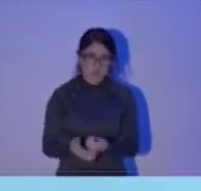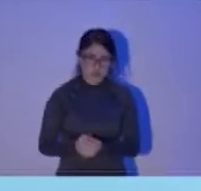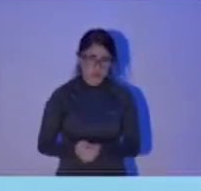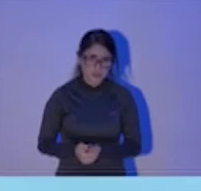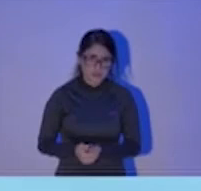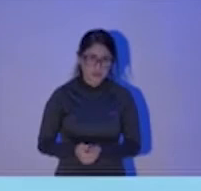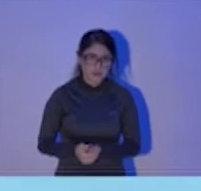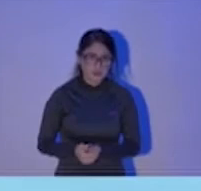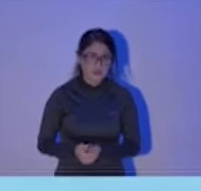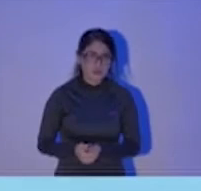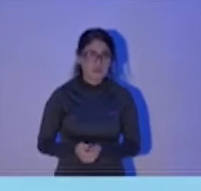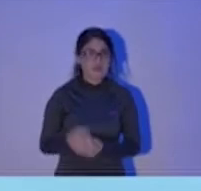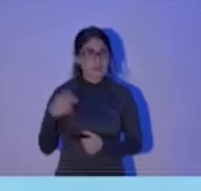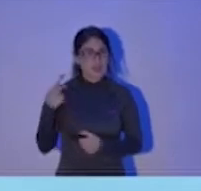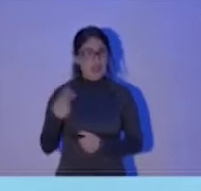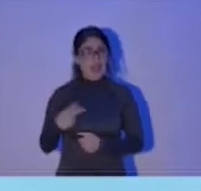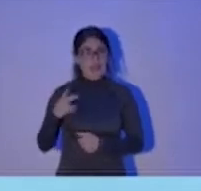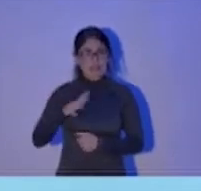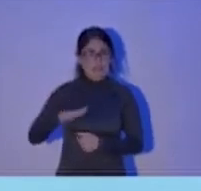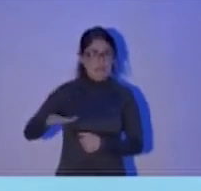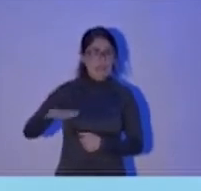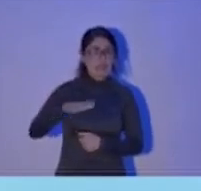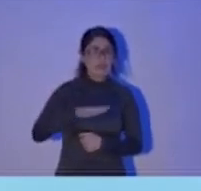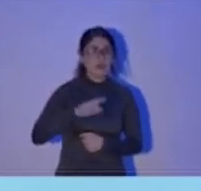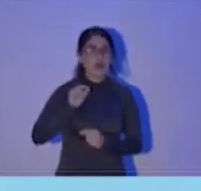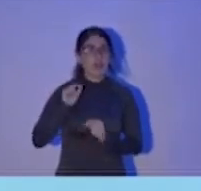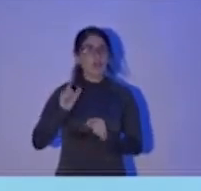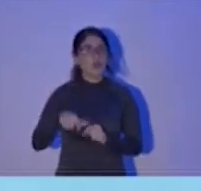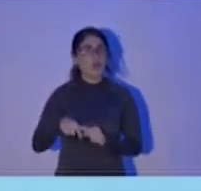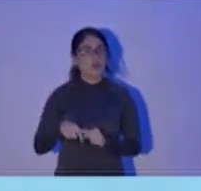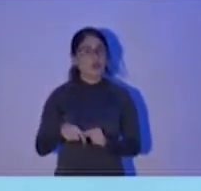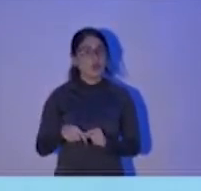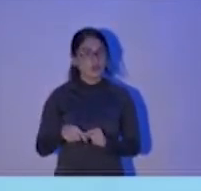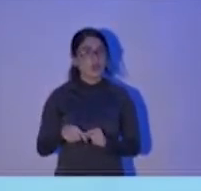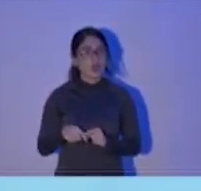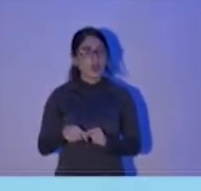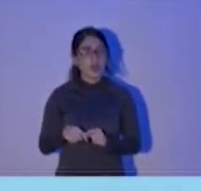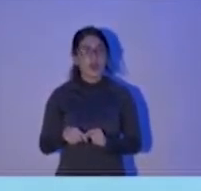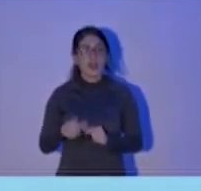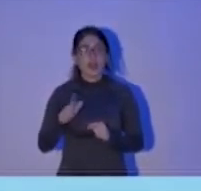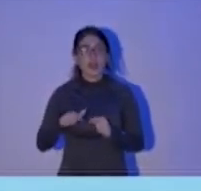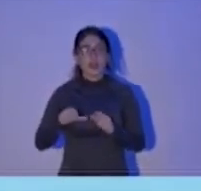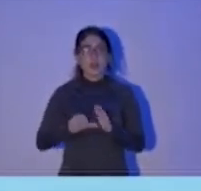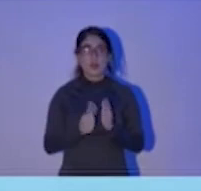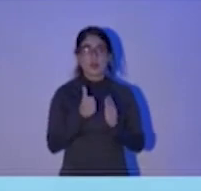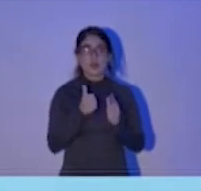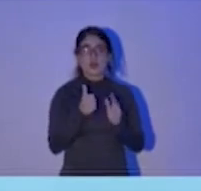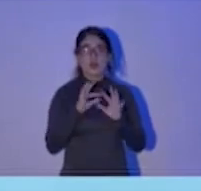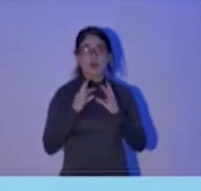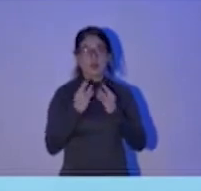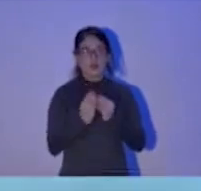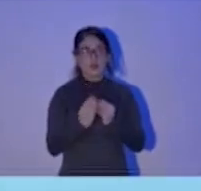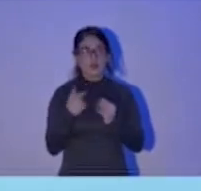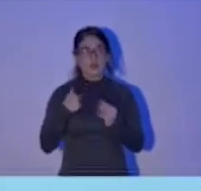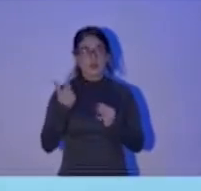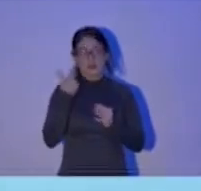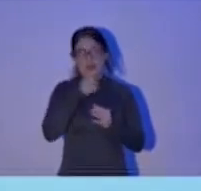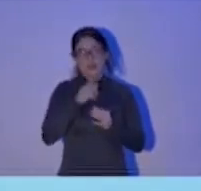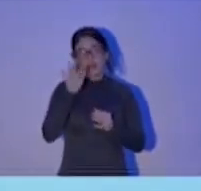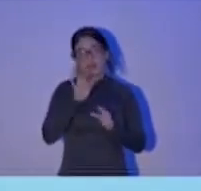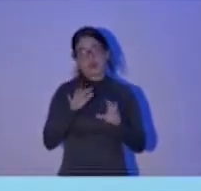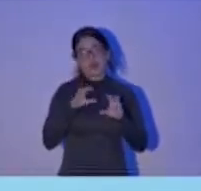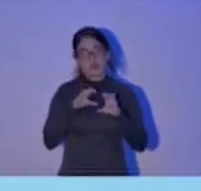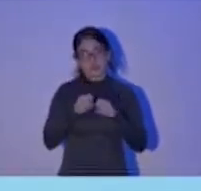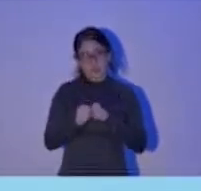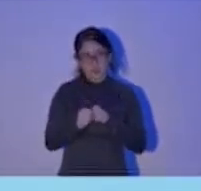daqui desse espaço são o primeiro da família a concluir curso superior. Eu costumo dizer que quando